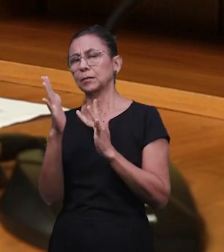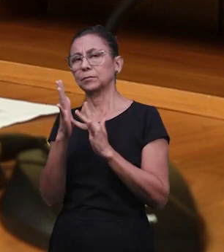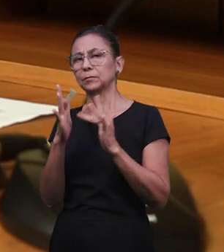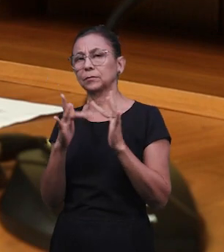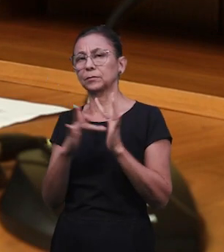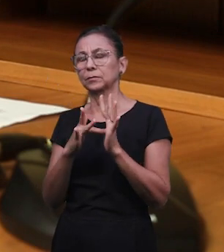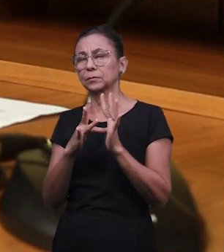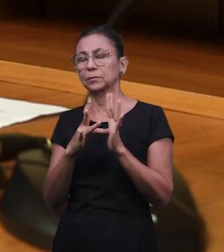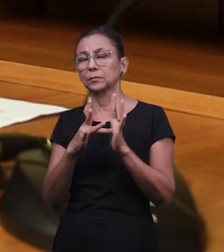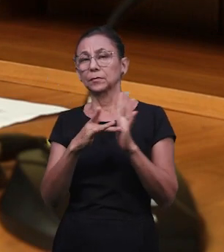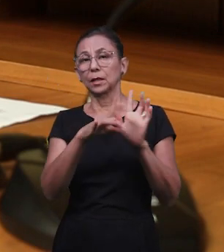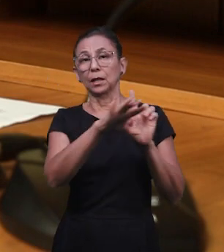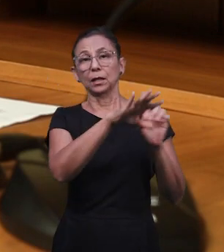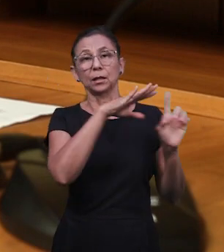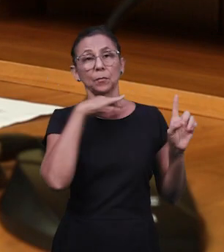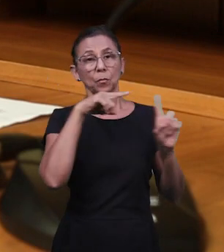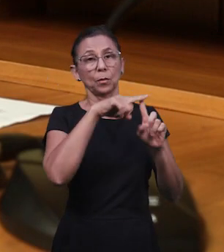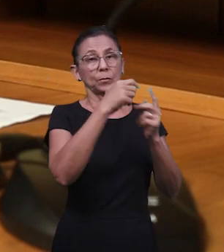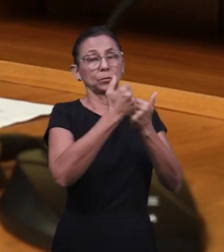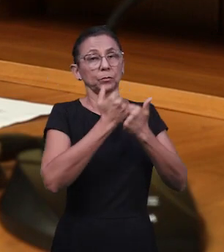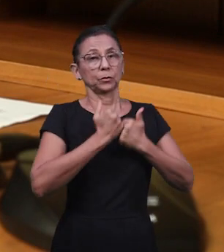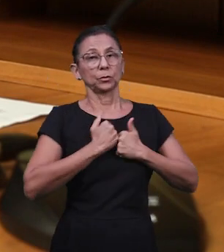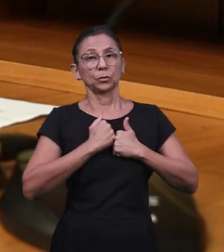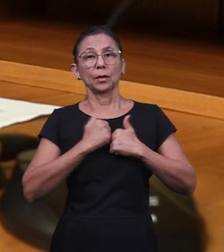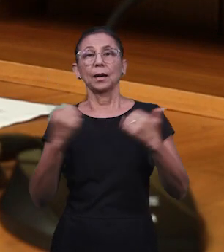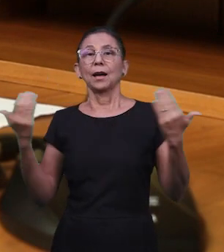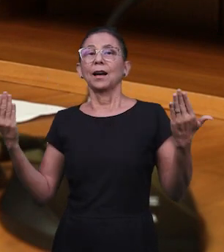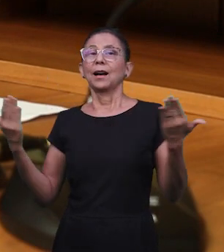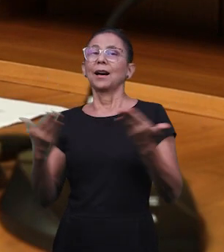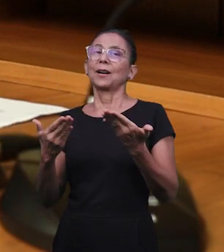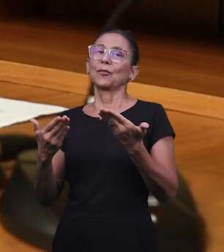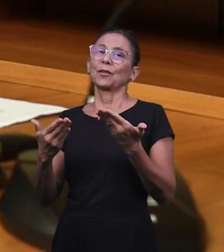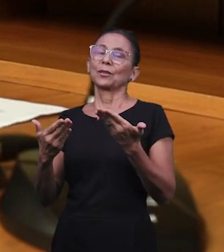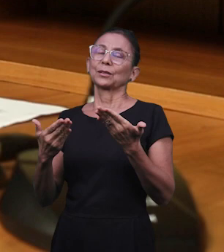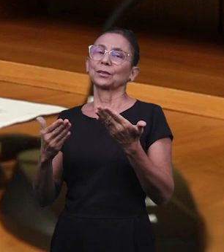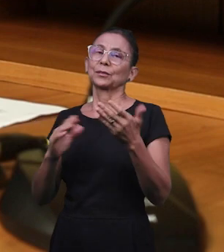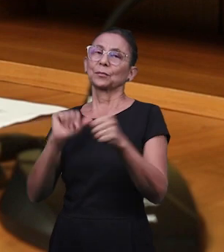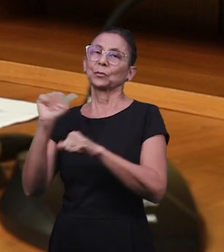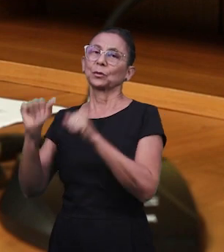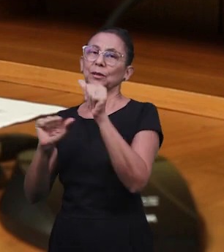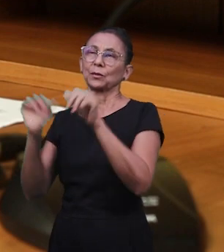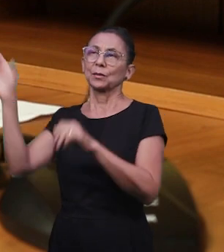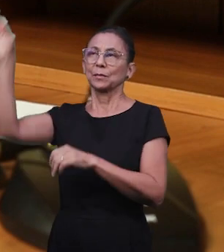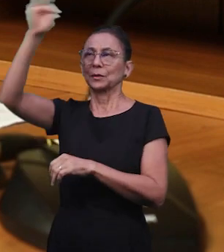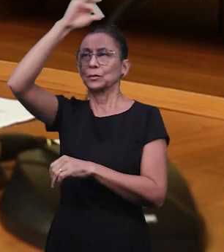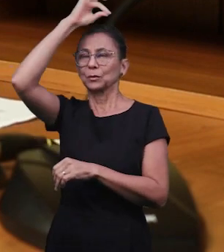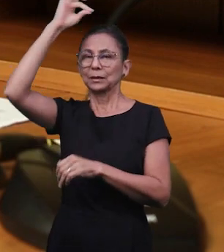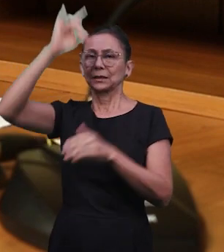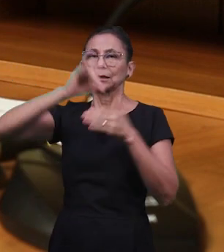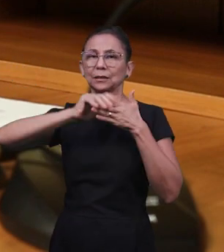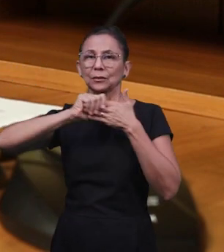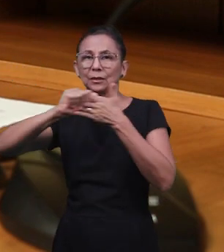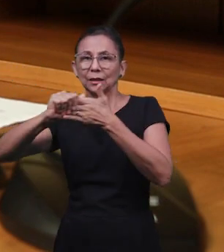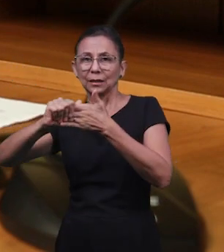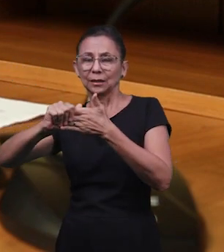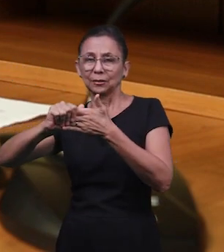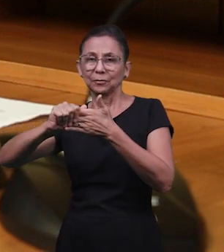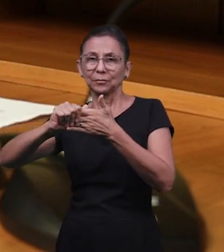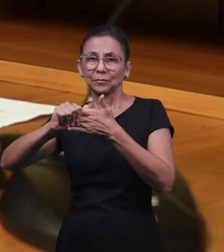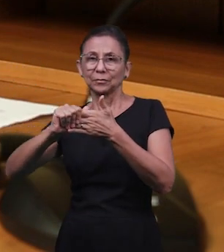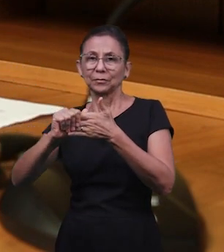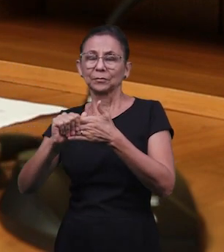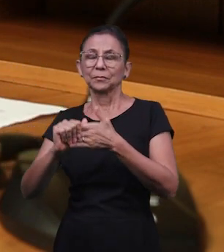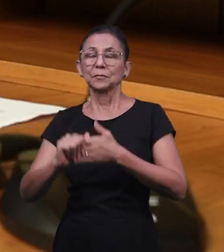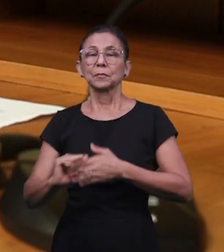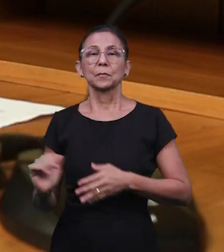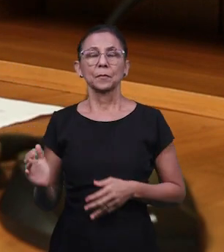começa a atuar de uma forma diferente, conduzindo o homem a uma obediência. Isso é algo assim extraordinário, né? Então, o texto que nós